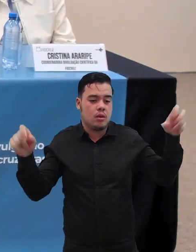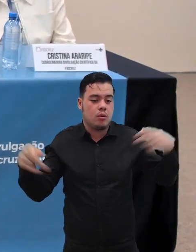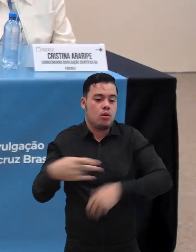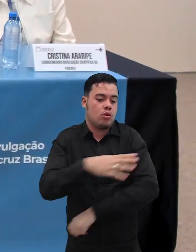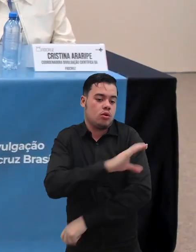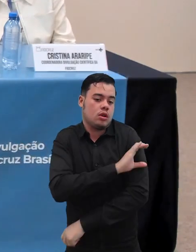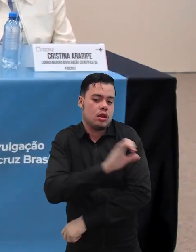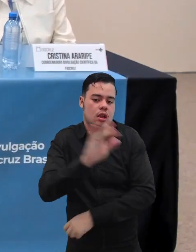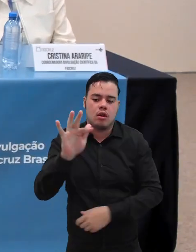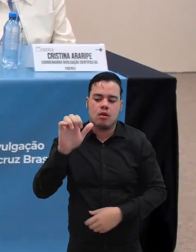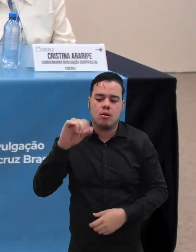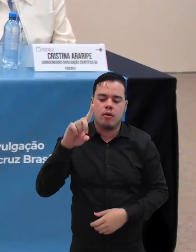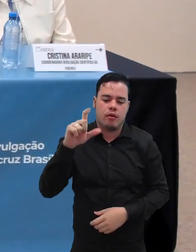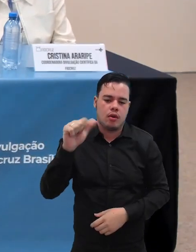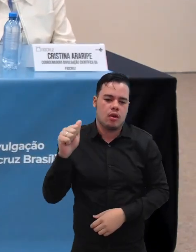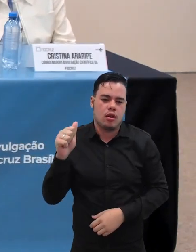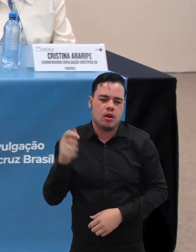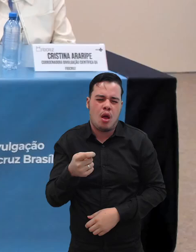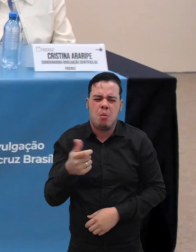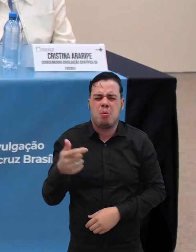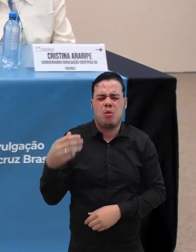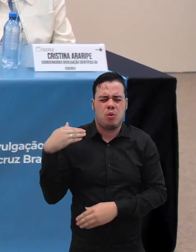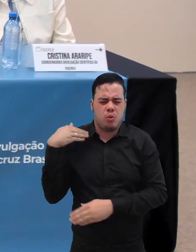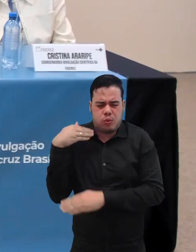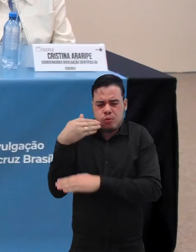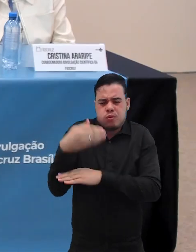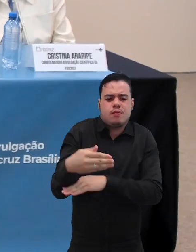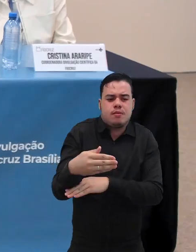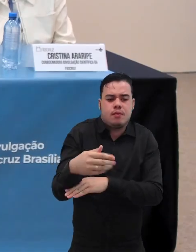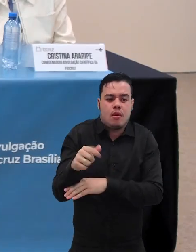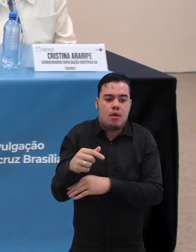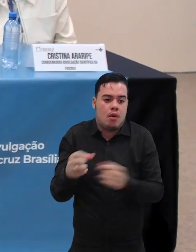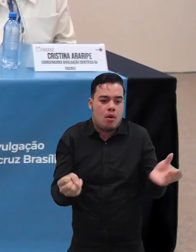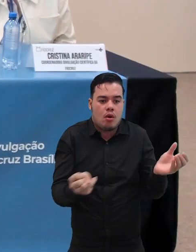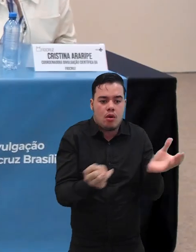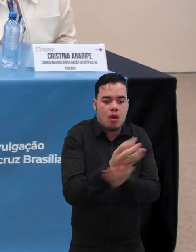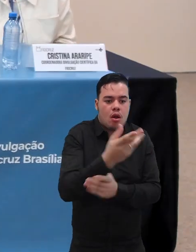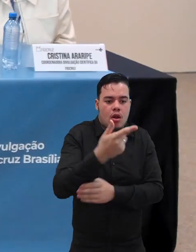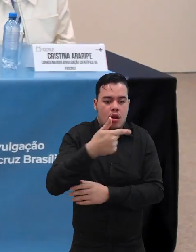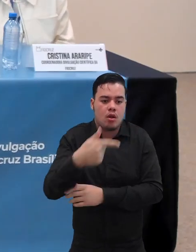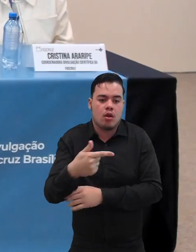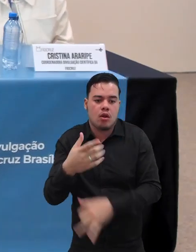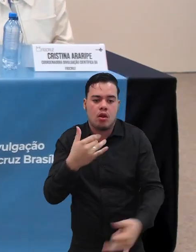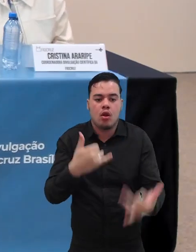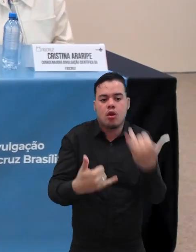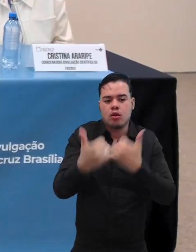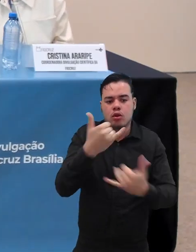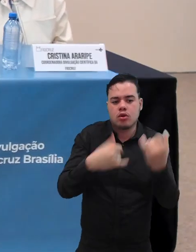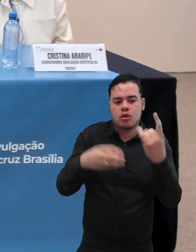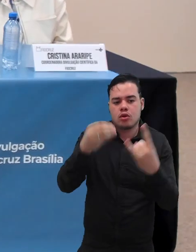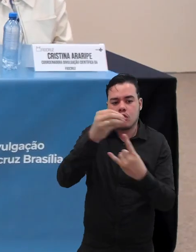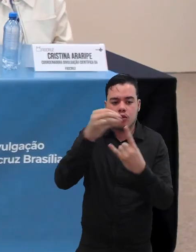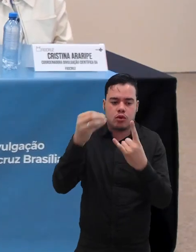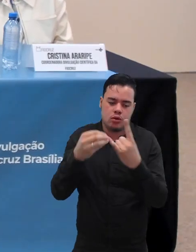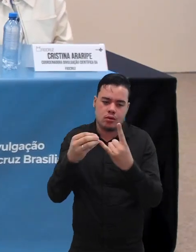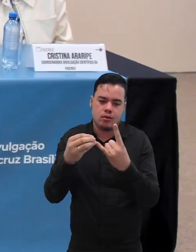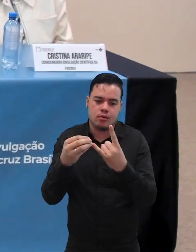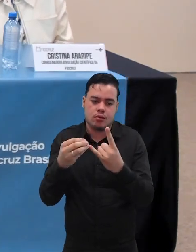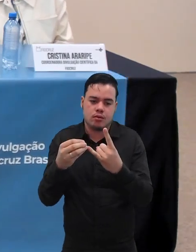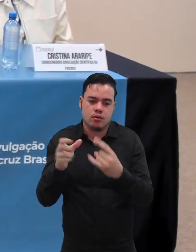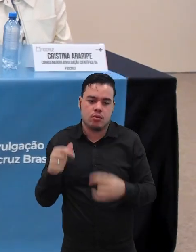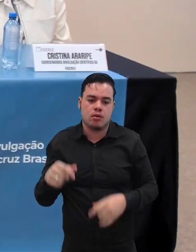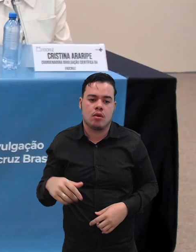Fernanda recentemente, secretário, que foi o lançamento de dois jogos da Fiocruz